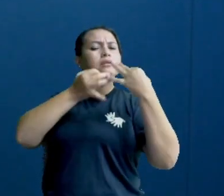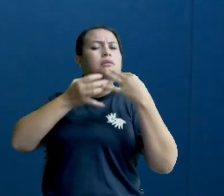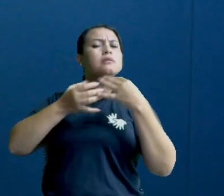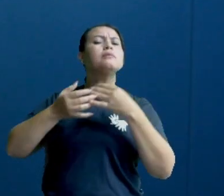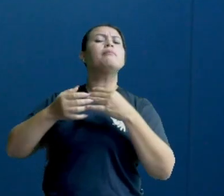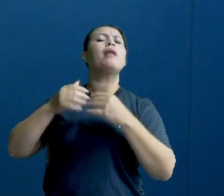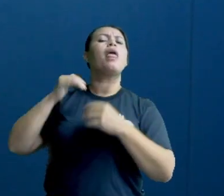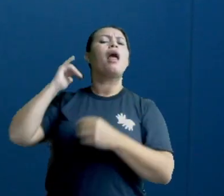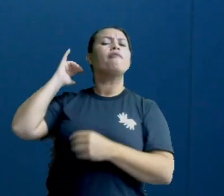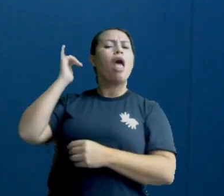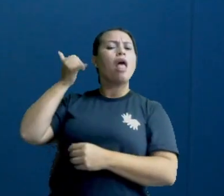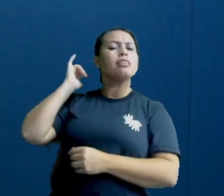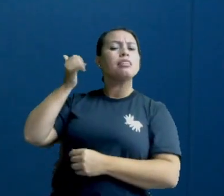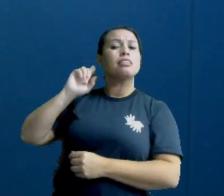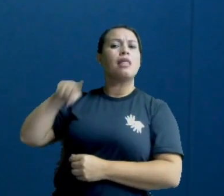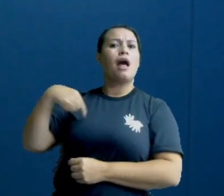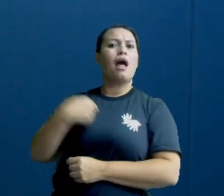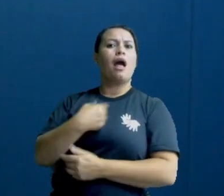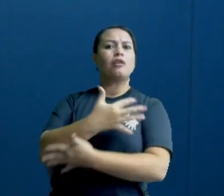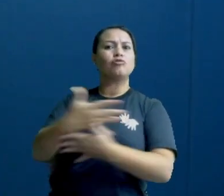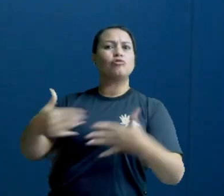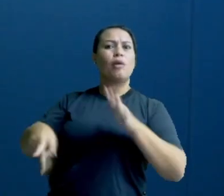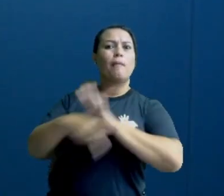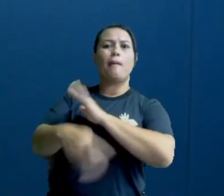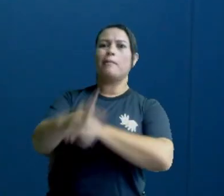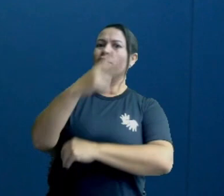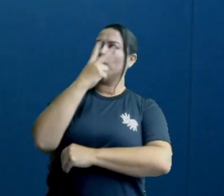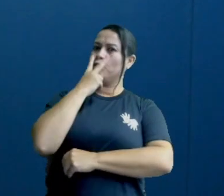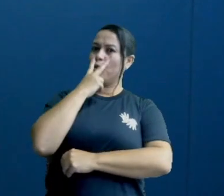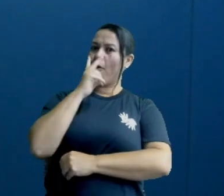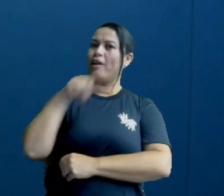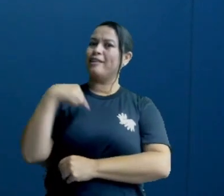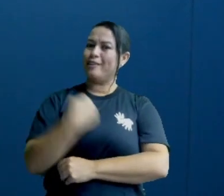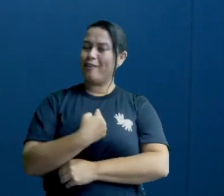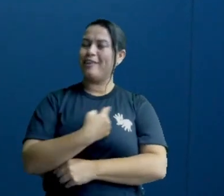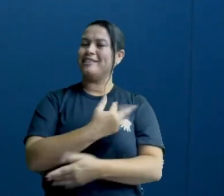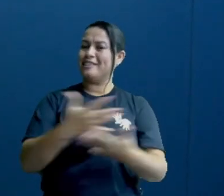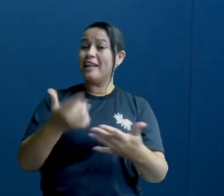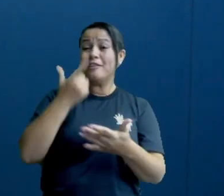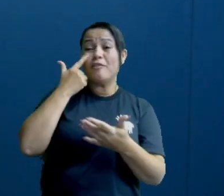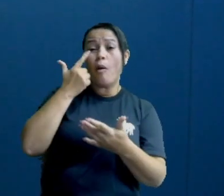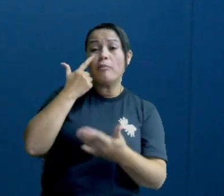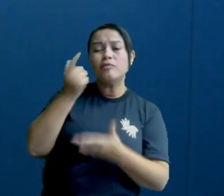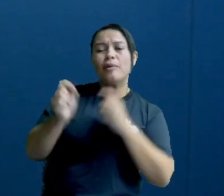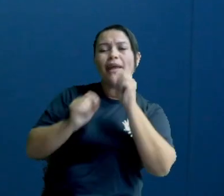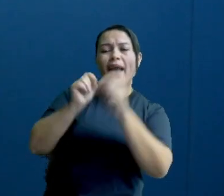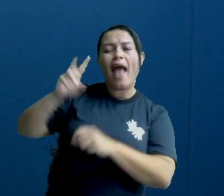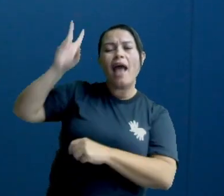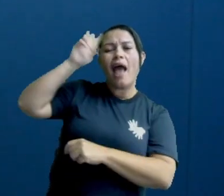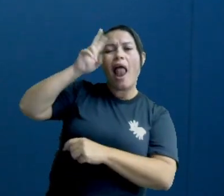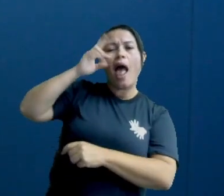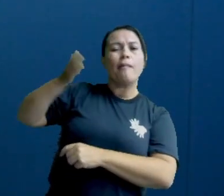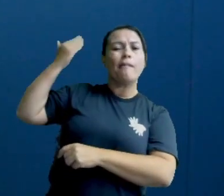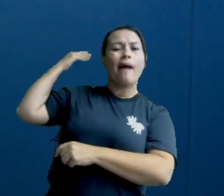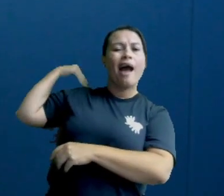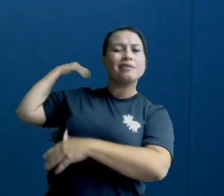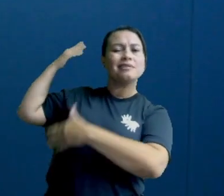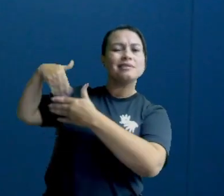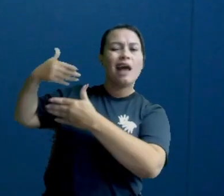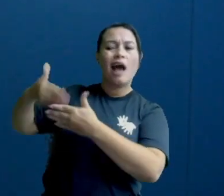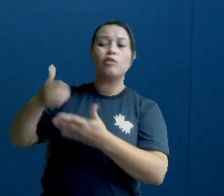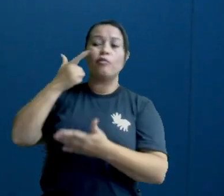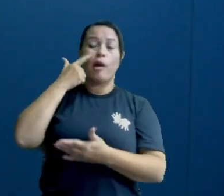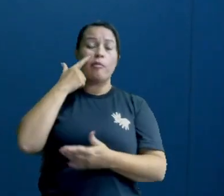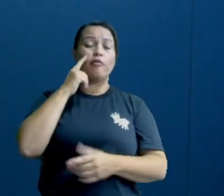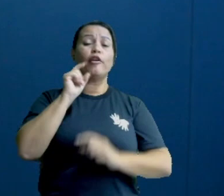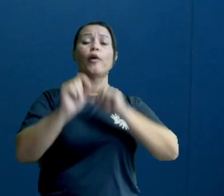nossa cidade? Então, vamos ver alguns pontos que aparecem no hino e que relembram a nossa história.